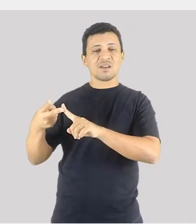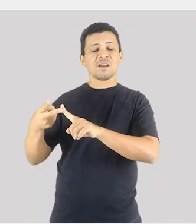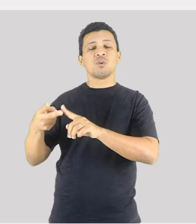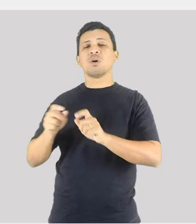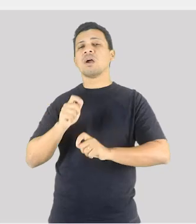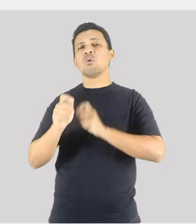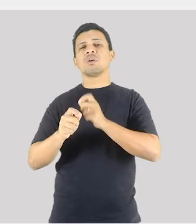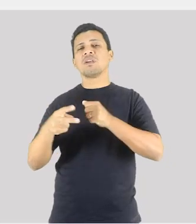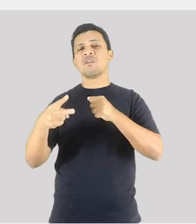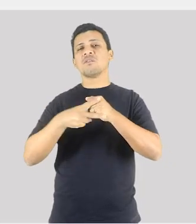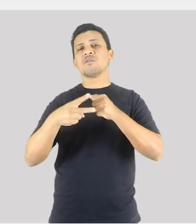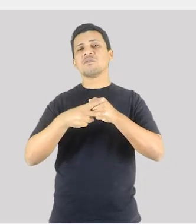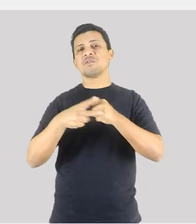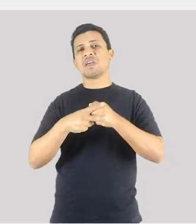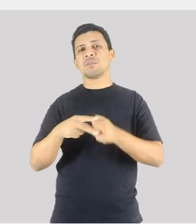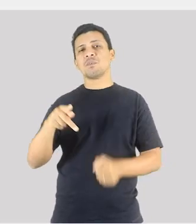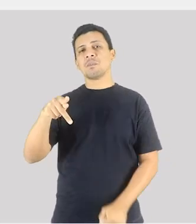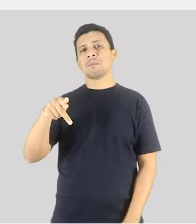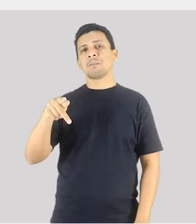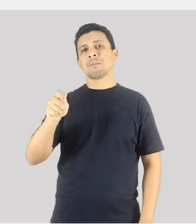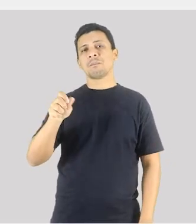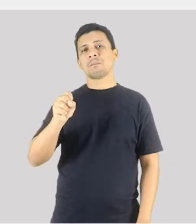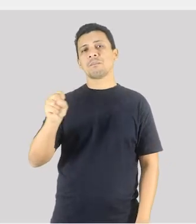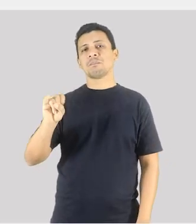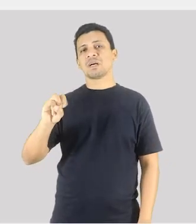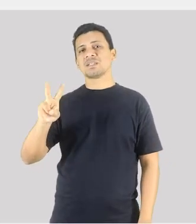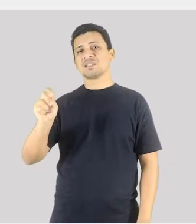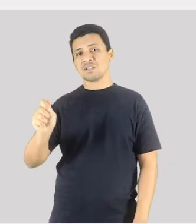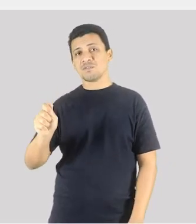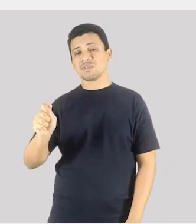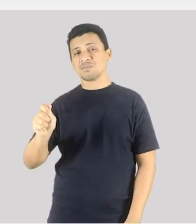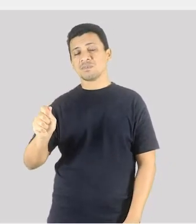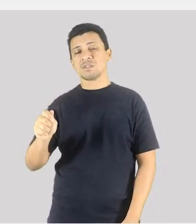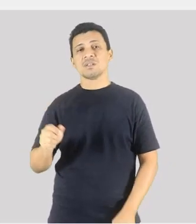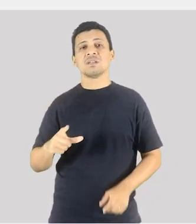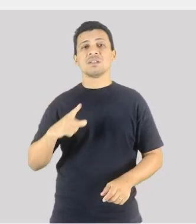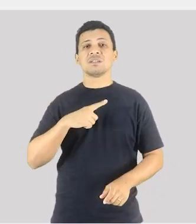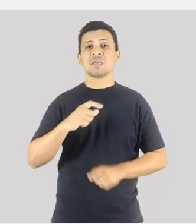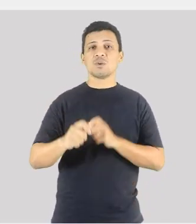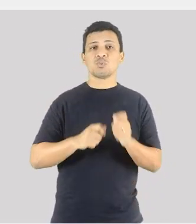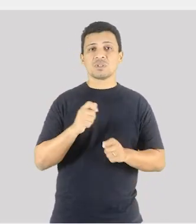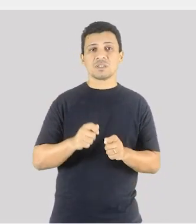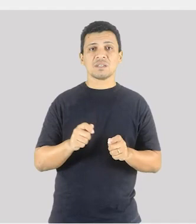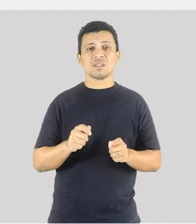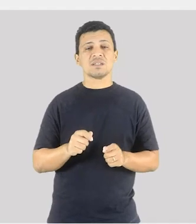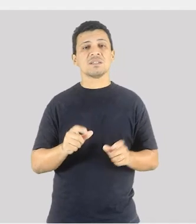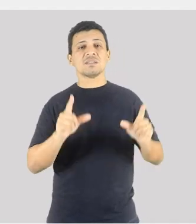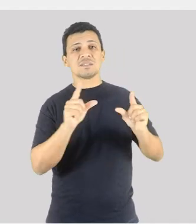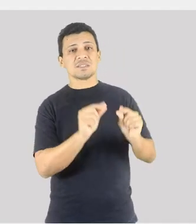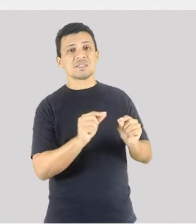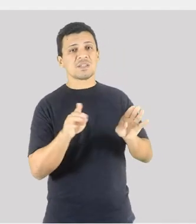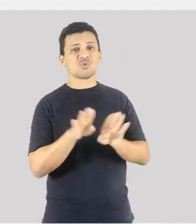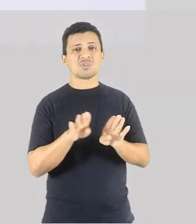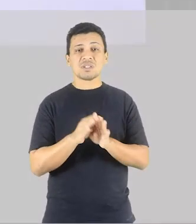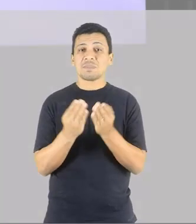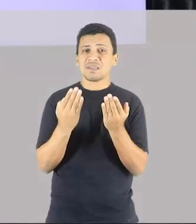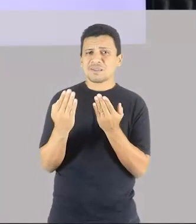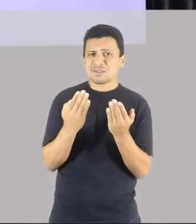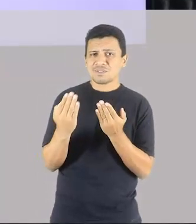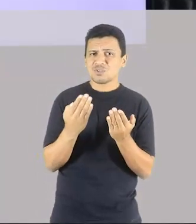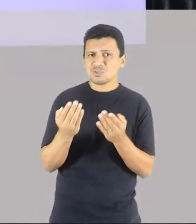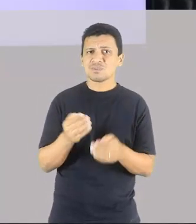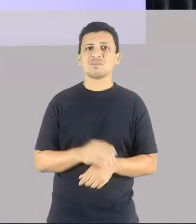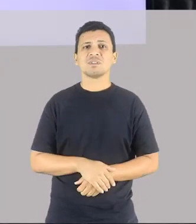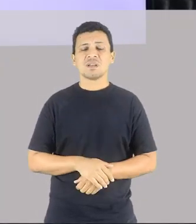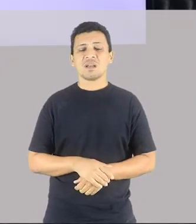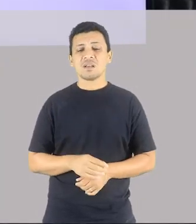passiva. Tá? Existem dois tipos de voz passiva, você deve lembrar. Voz passiva sintética e voz passiva analítica. Esse